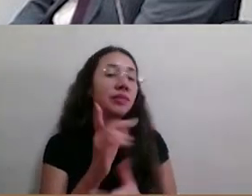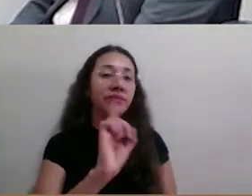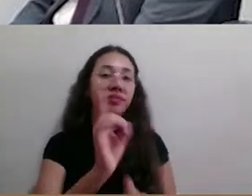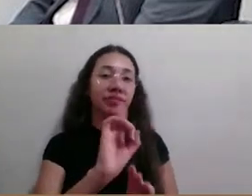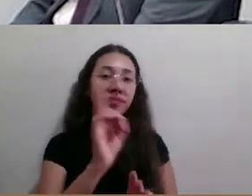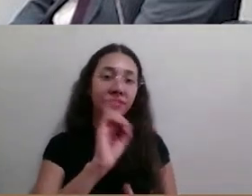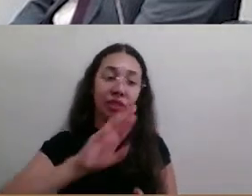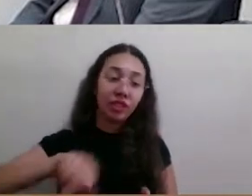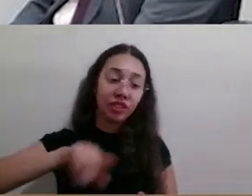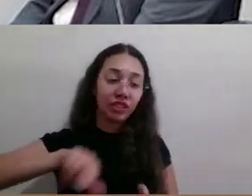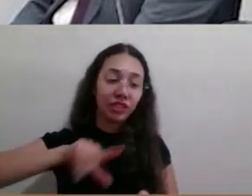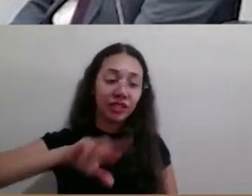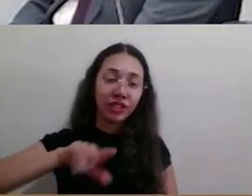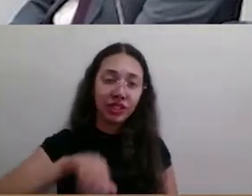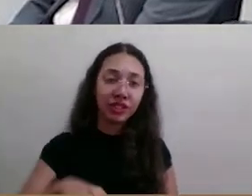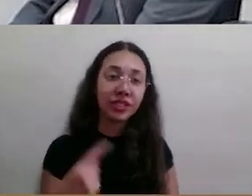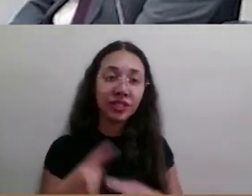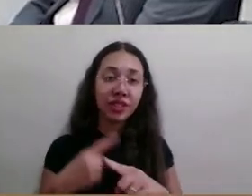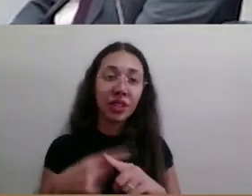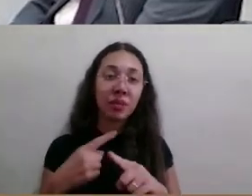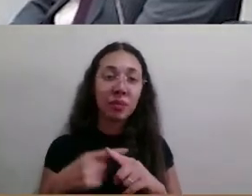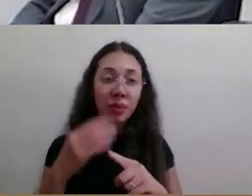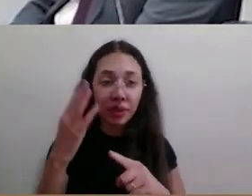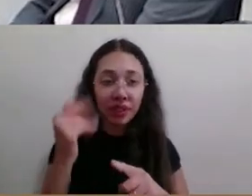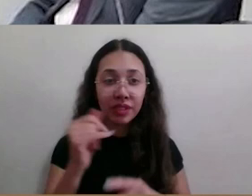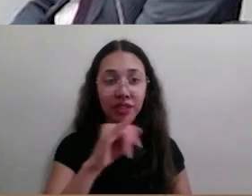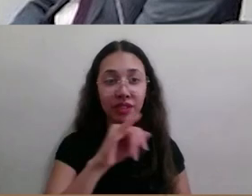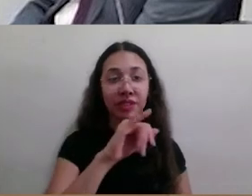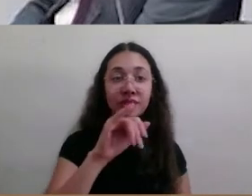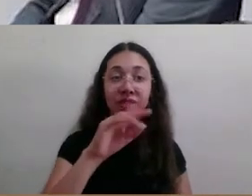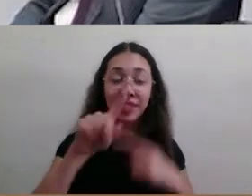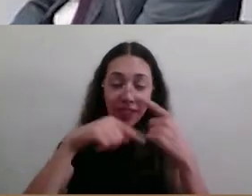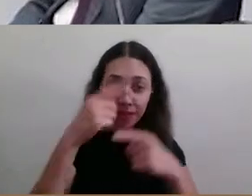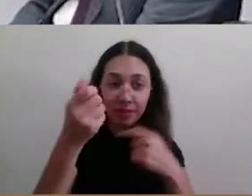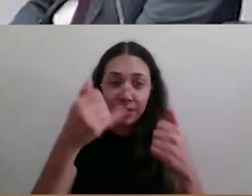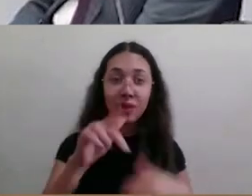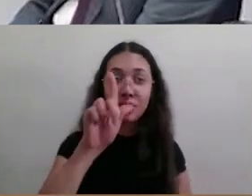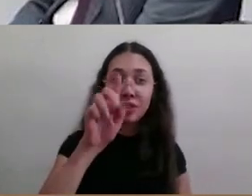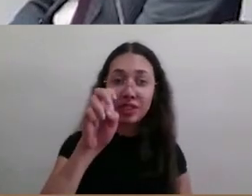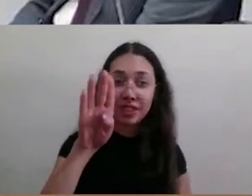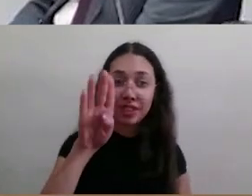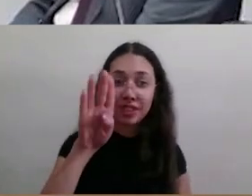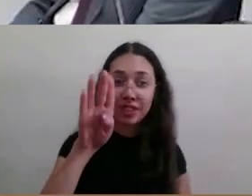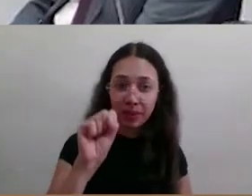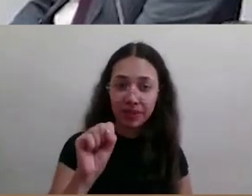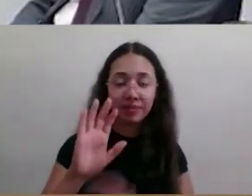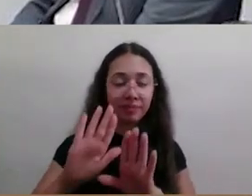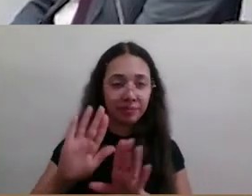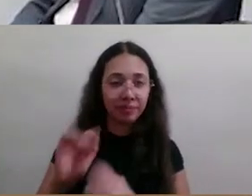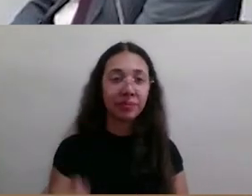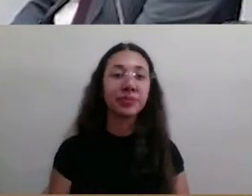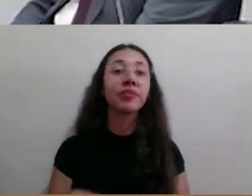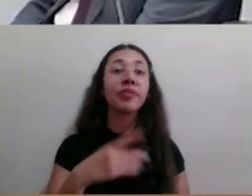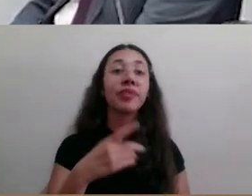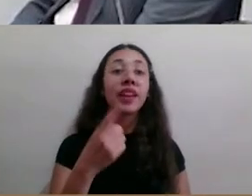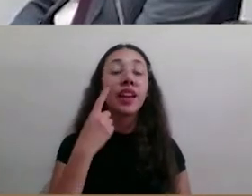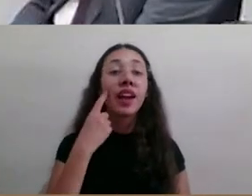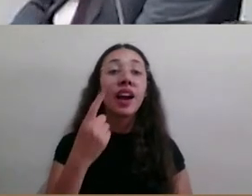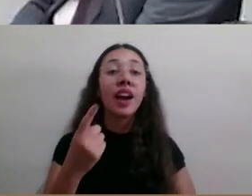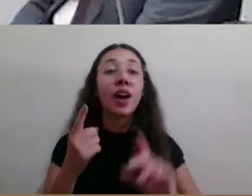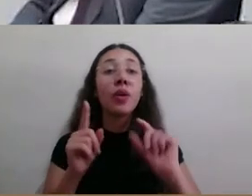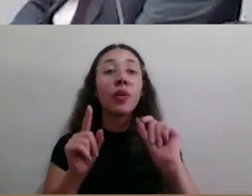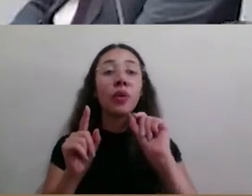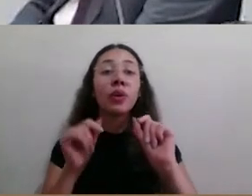juizados 4.0 para atender os GEVAS. Eu quero chegar no GEVAS. Então, vejam, a justiça